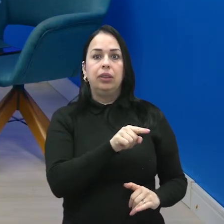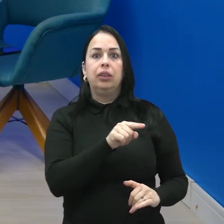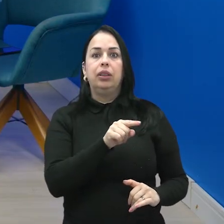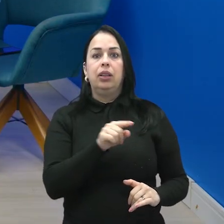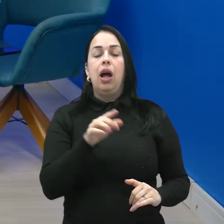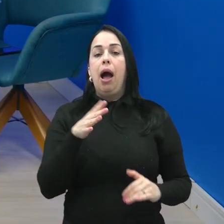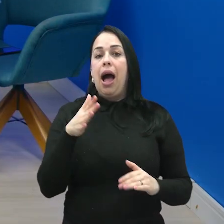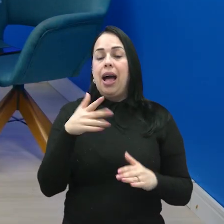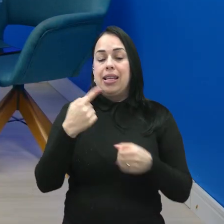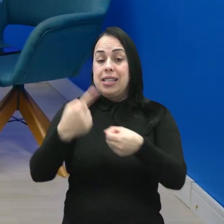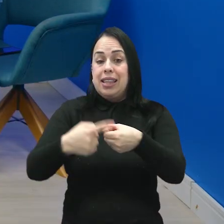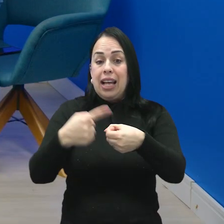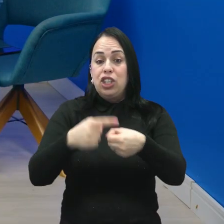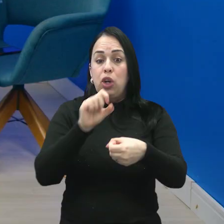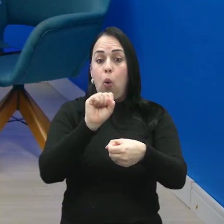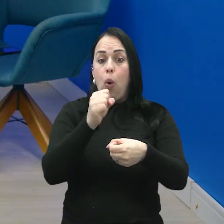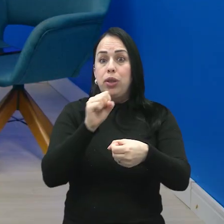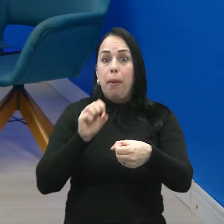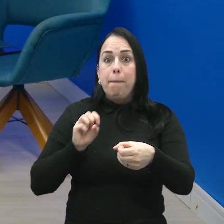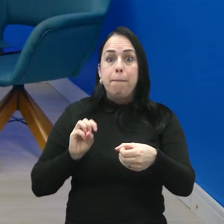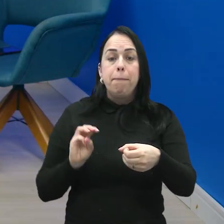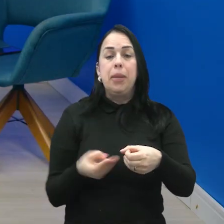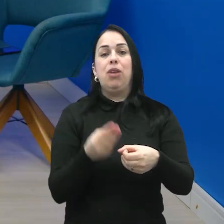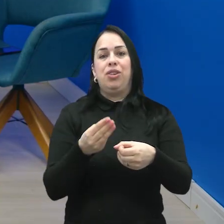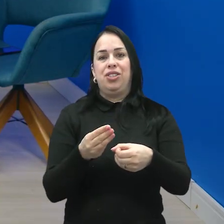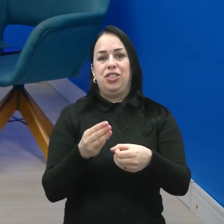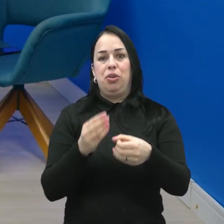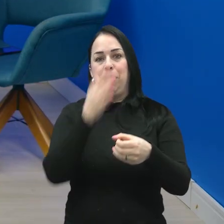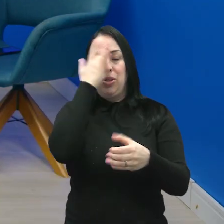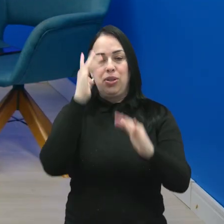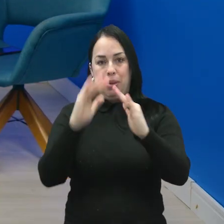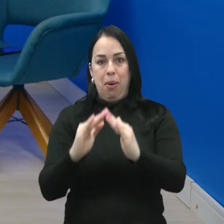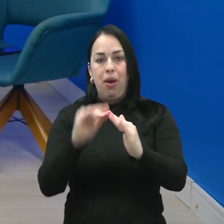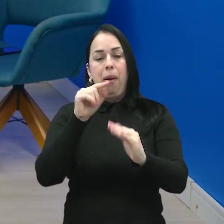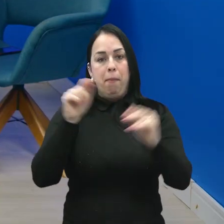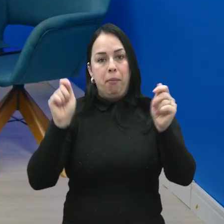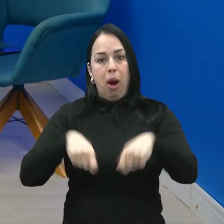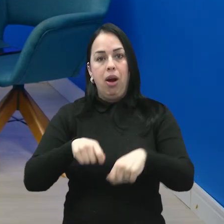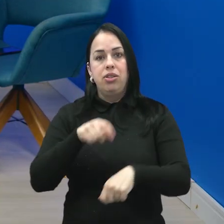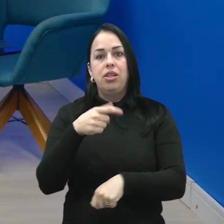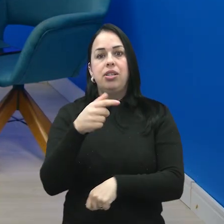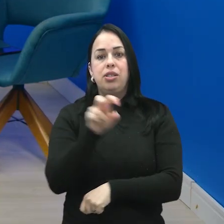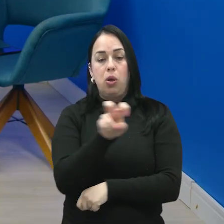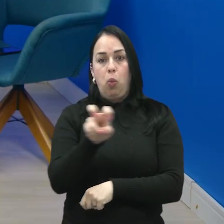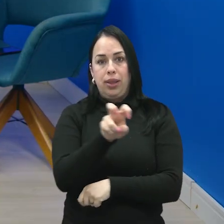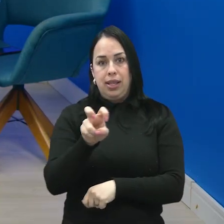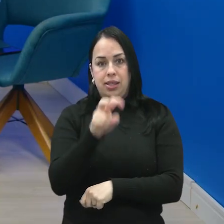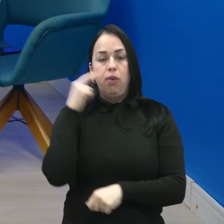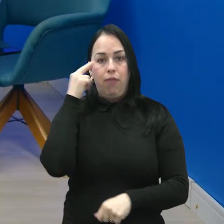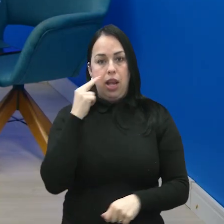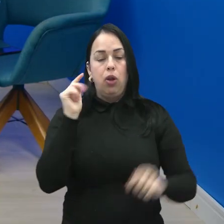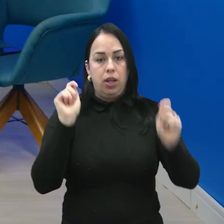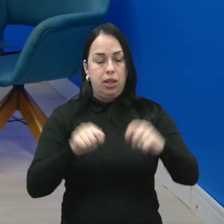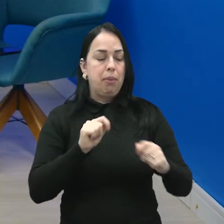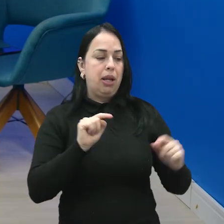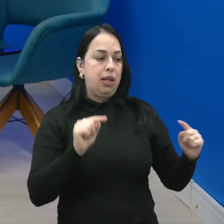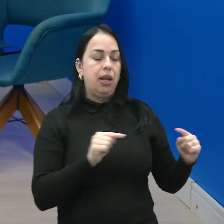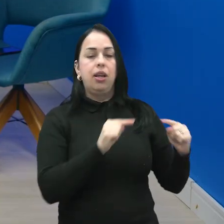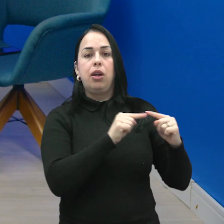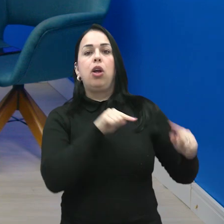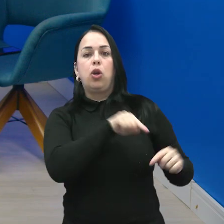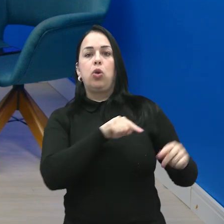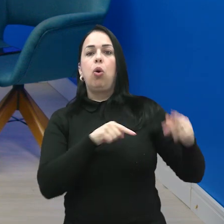cidades acima de 8 milhões de habitantes podem ter até 55, que é o caso de São Paulo capital, né? Que